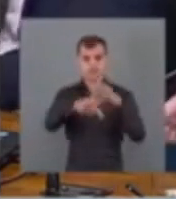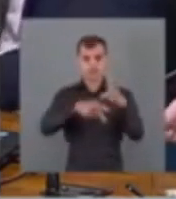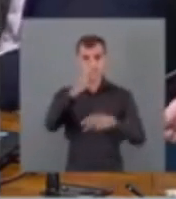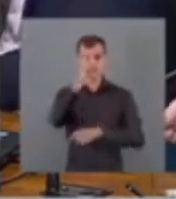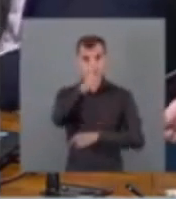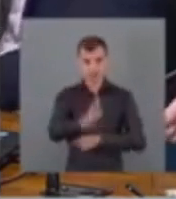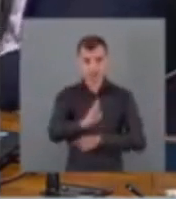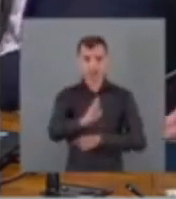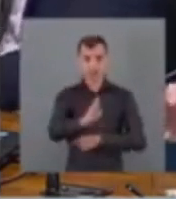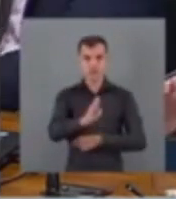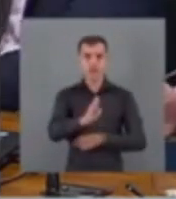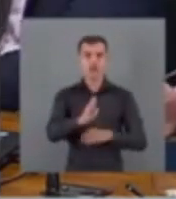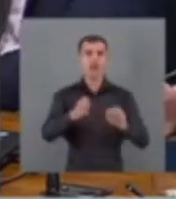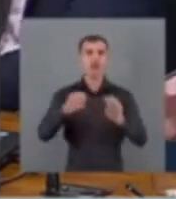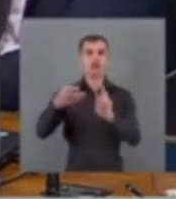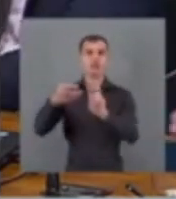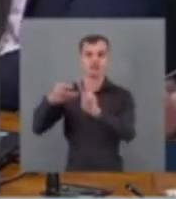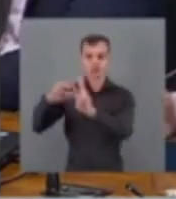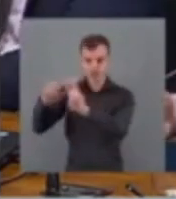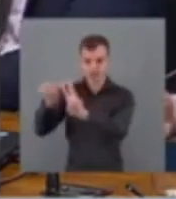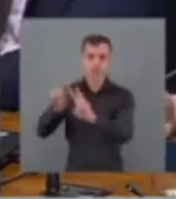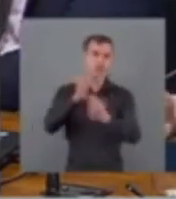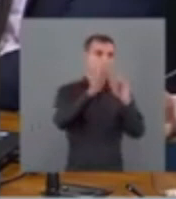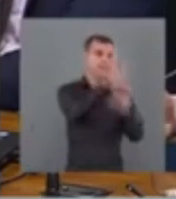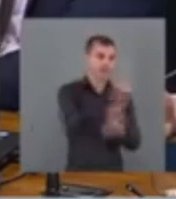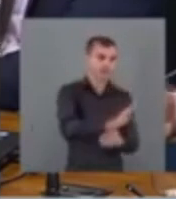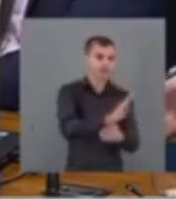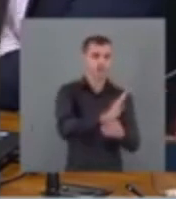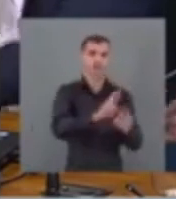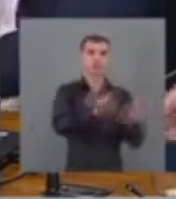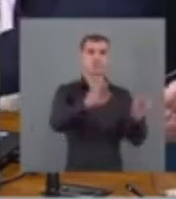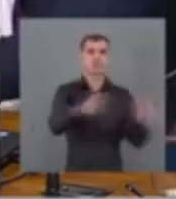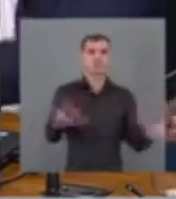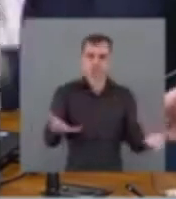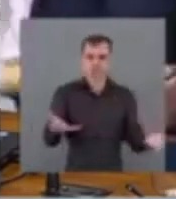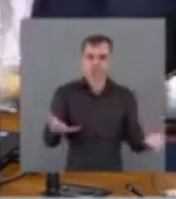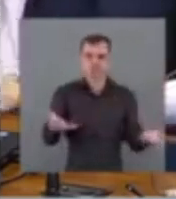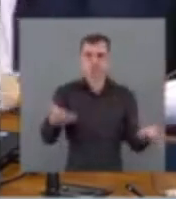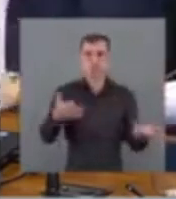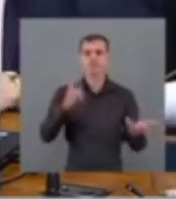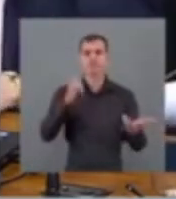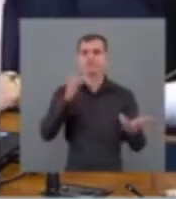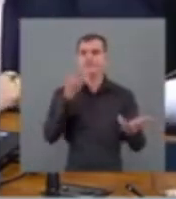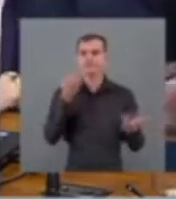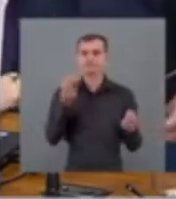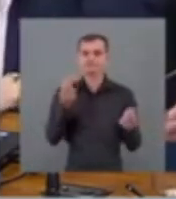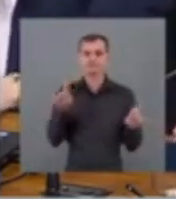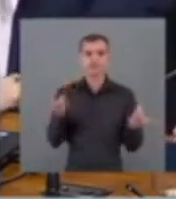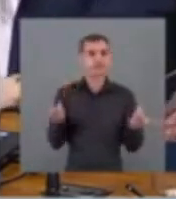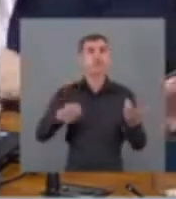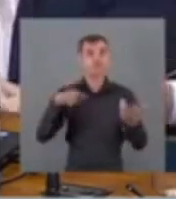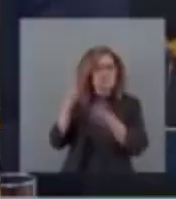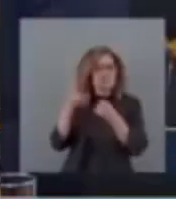numa clara demonstração de litigância, ou seja, a bancada do BOE, a frente